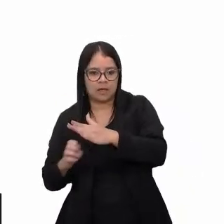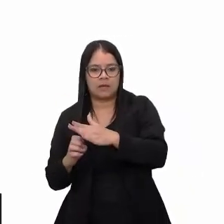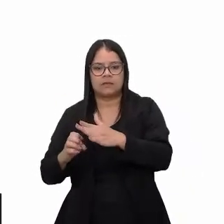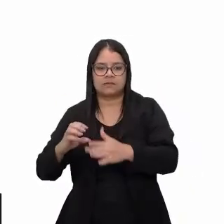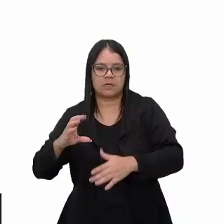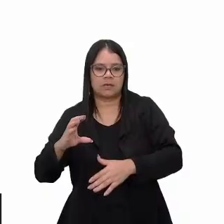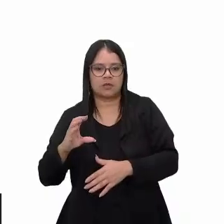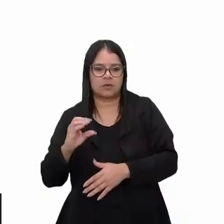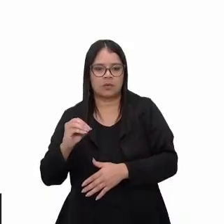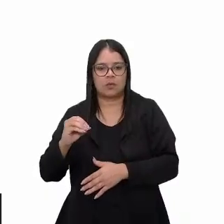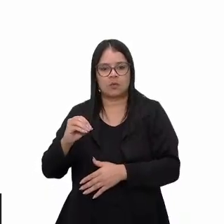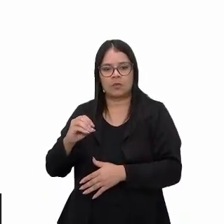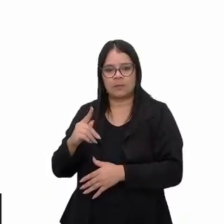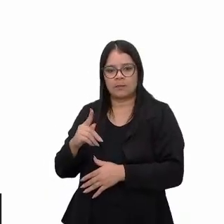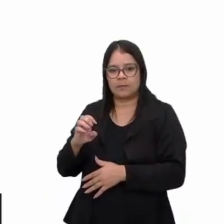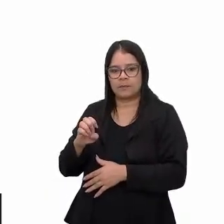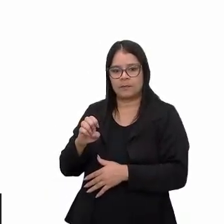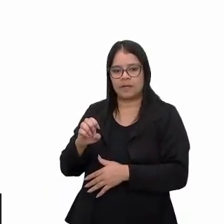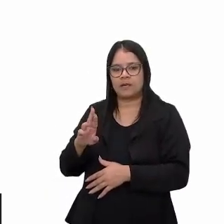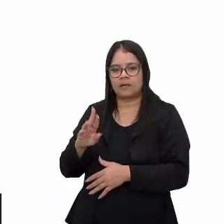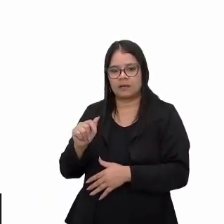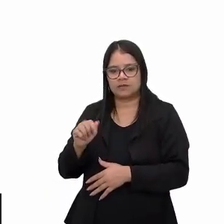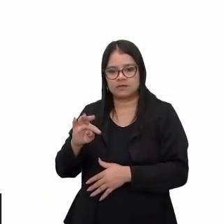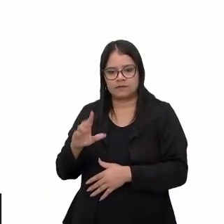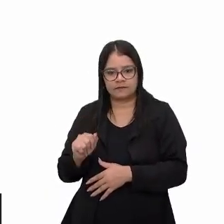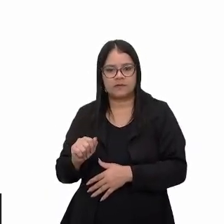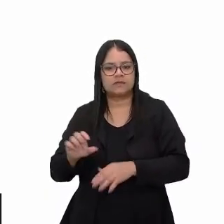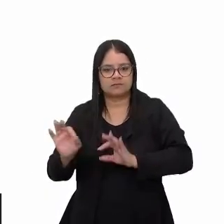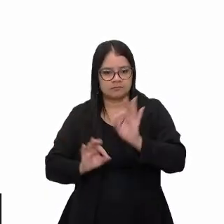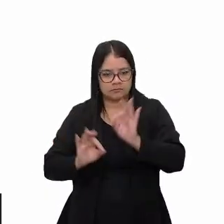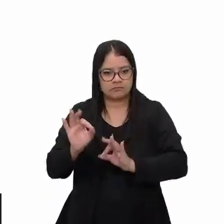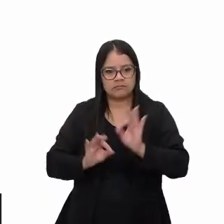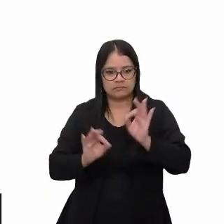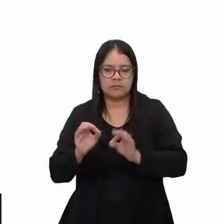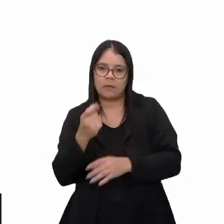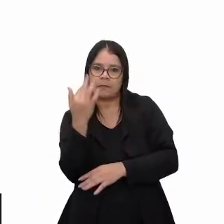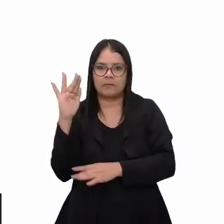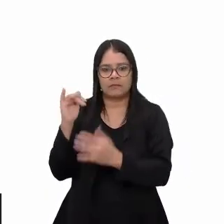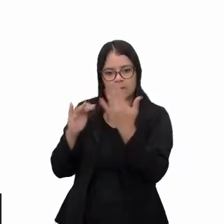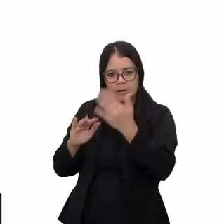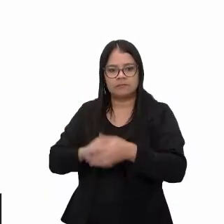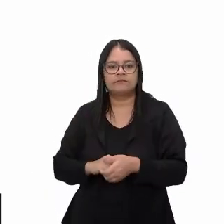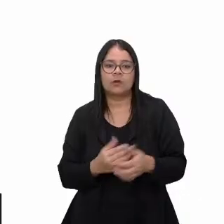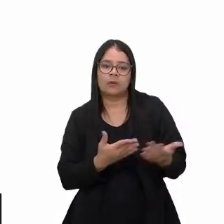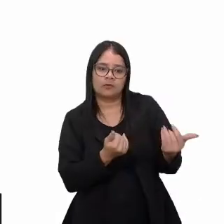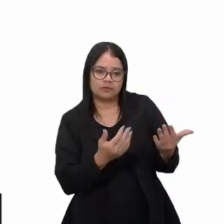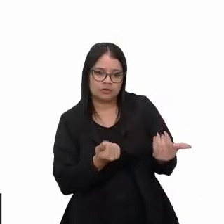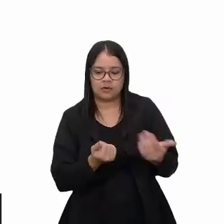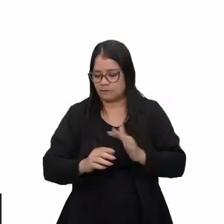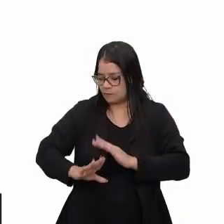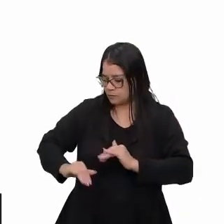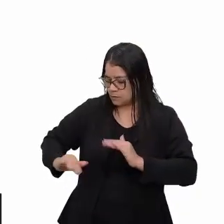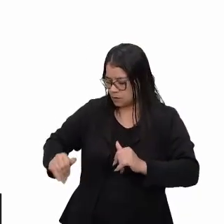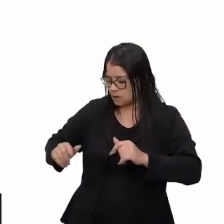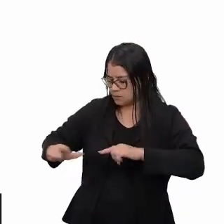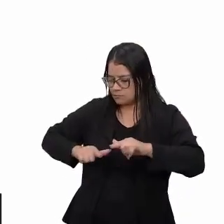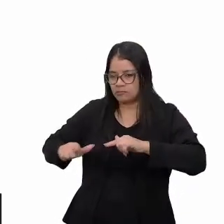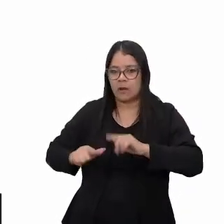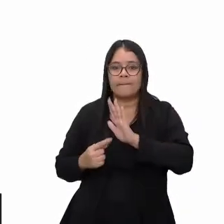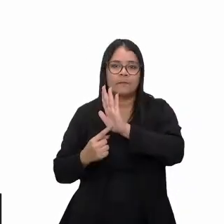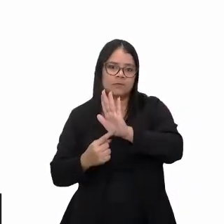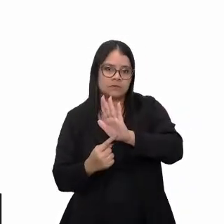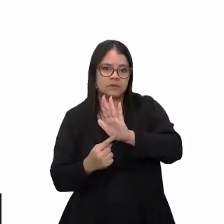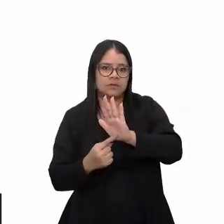reciclagem. Podemos também estar efetuando saídas de campo com esses adolescentes, com esses jovens, com essas crianças,